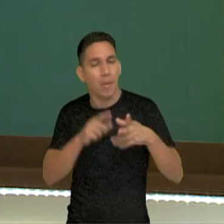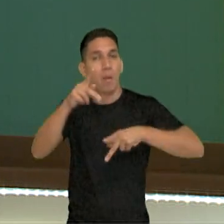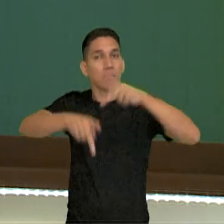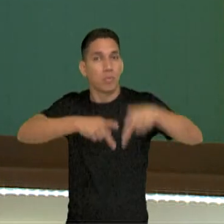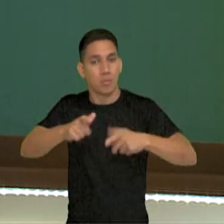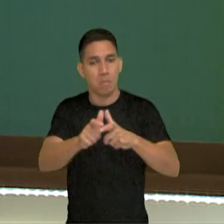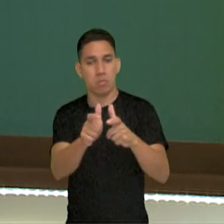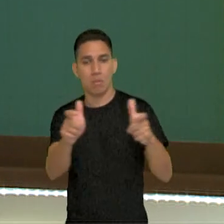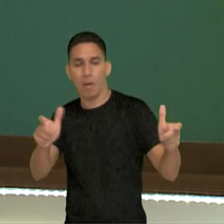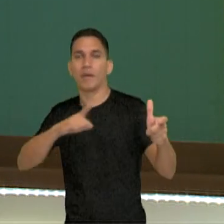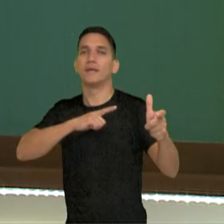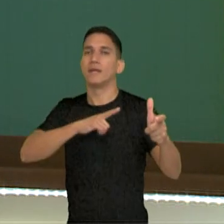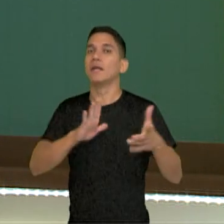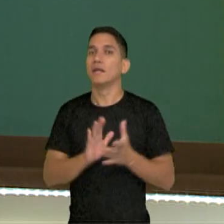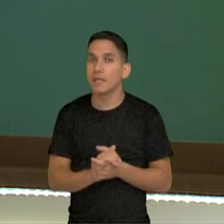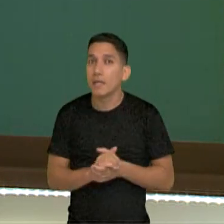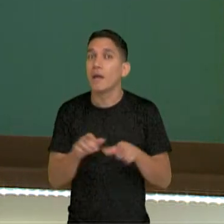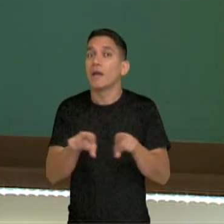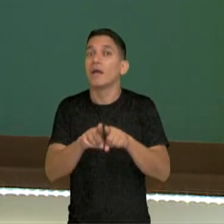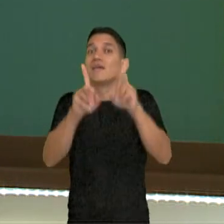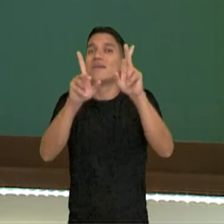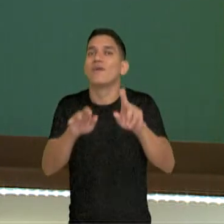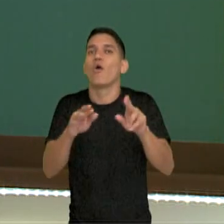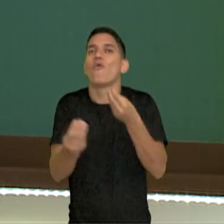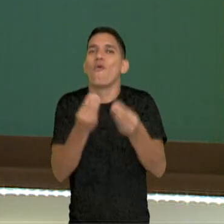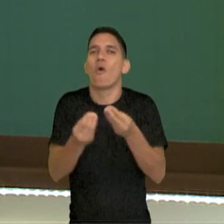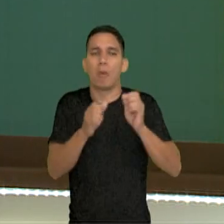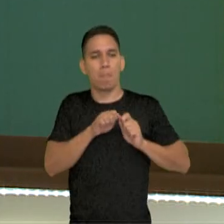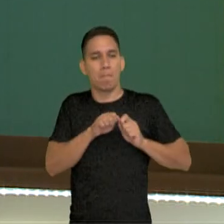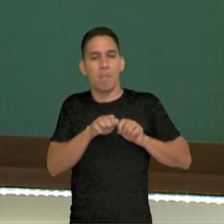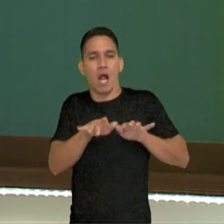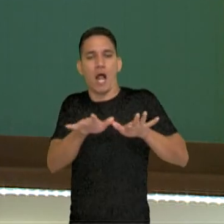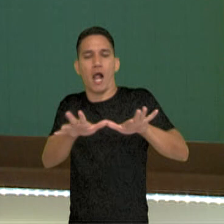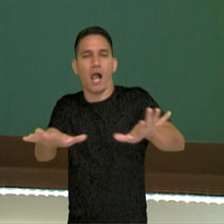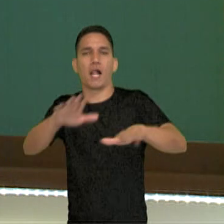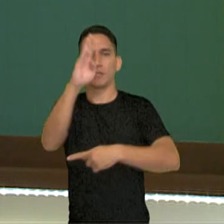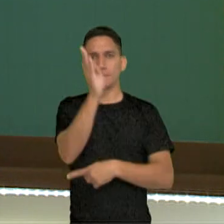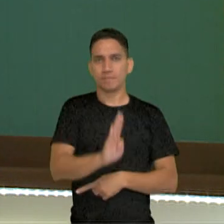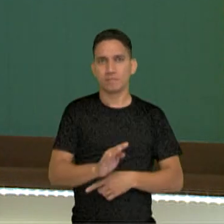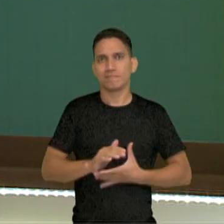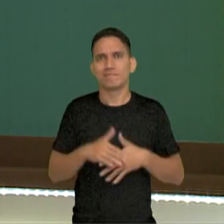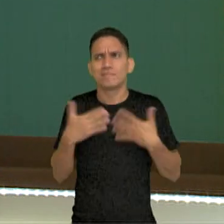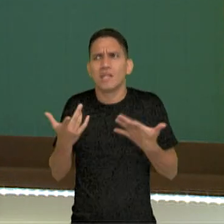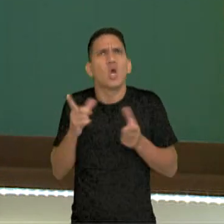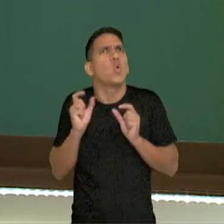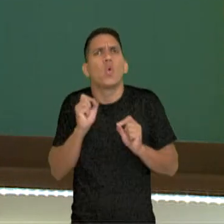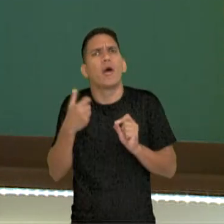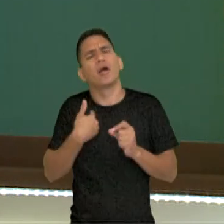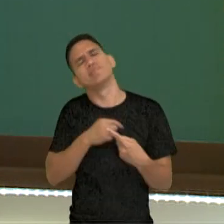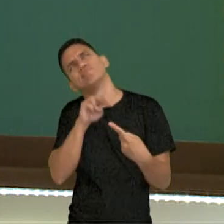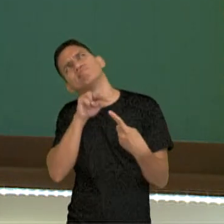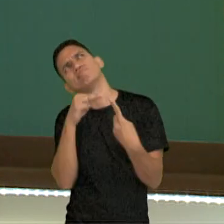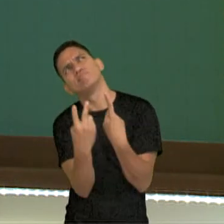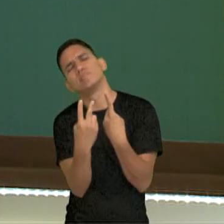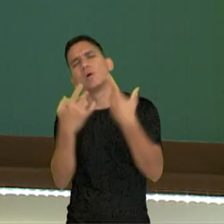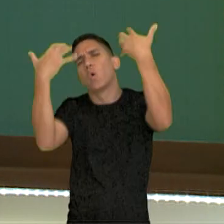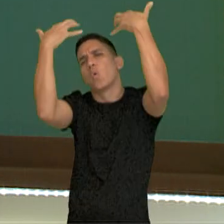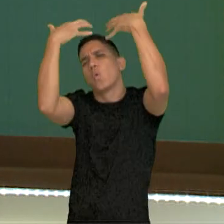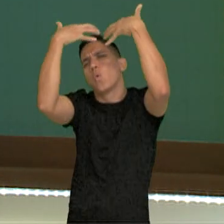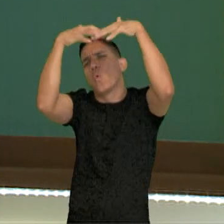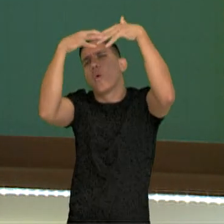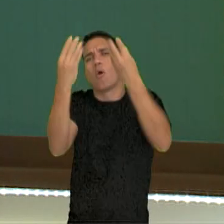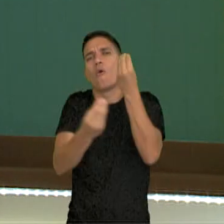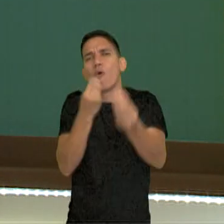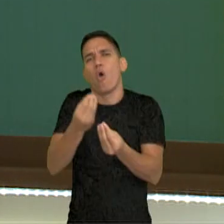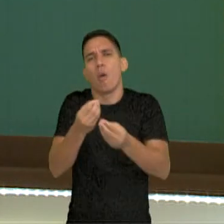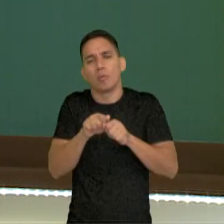de crescimento da população, como ela está distribuída no território. O que, que eu vou levar em consideração para pensar na